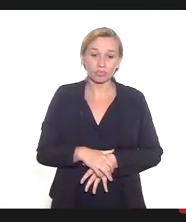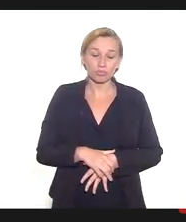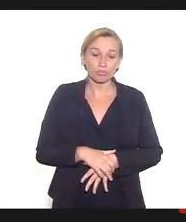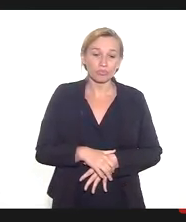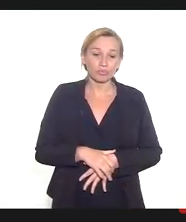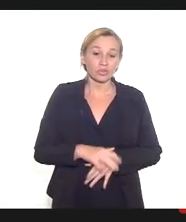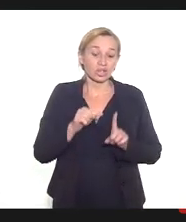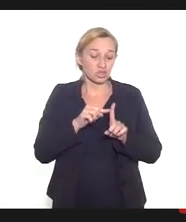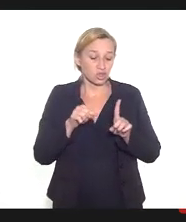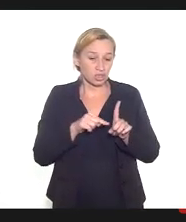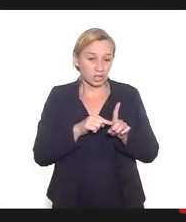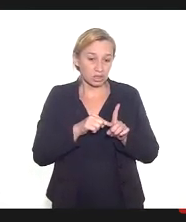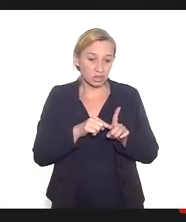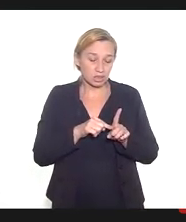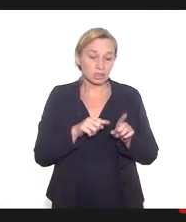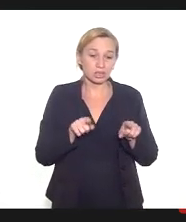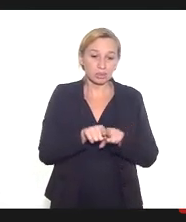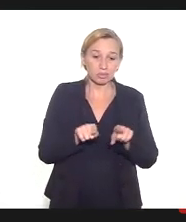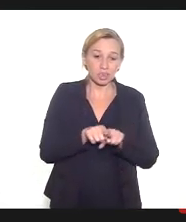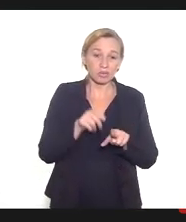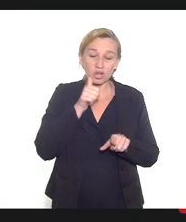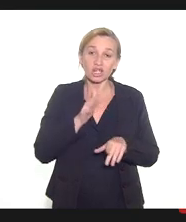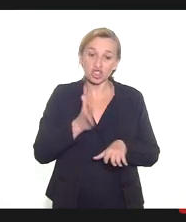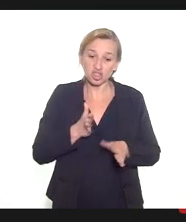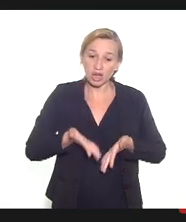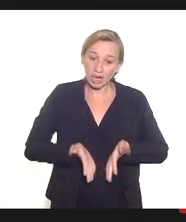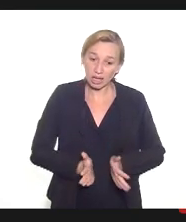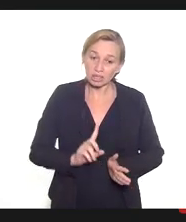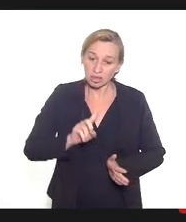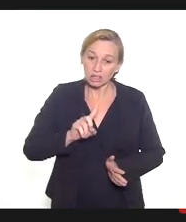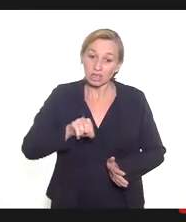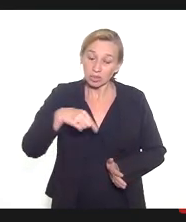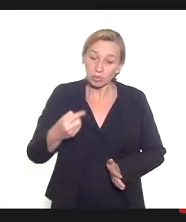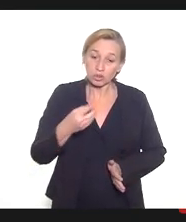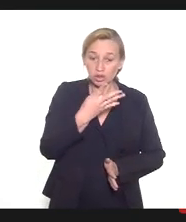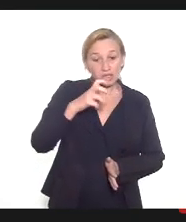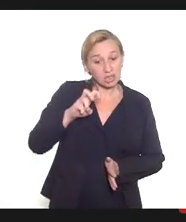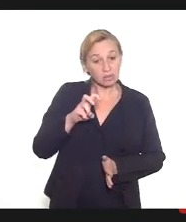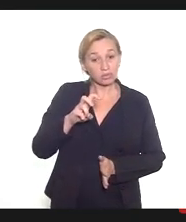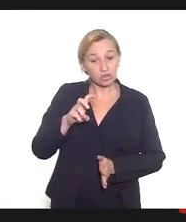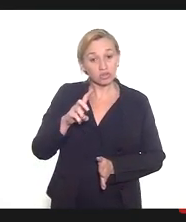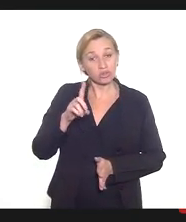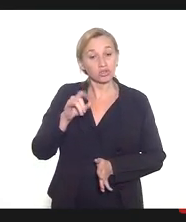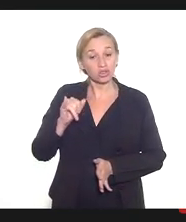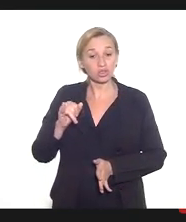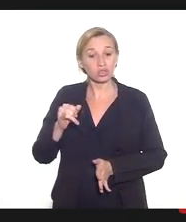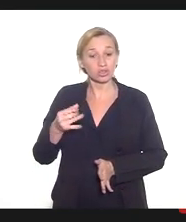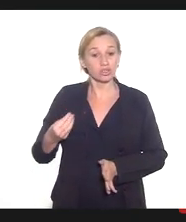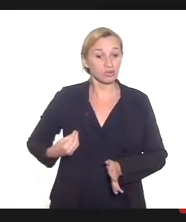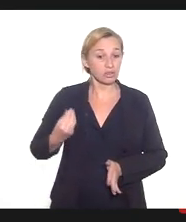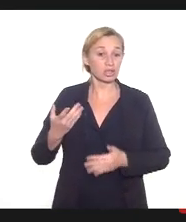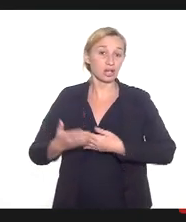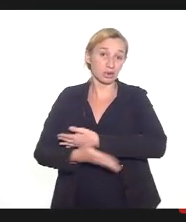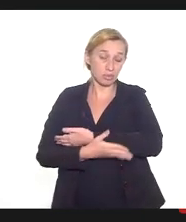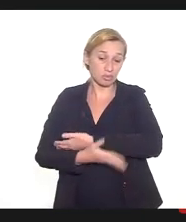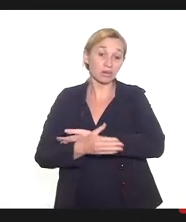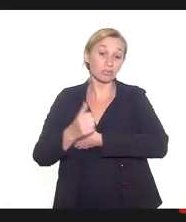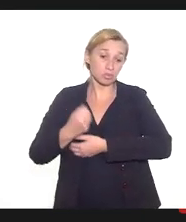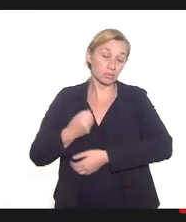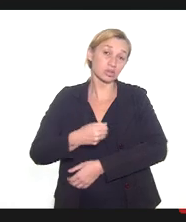gestantes e puérperas sigam morrendo quando já existem medidas preventivas de fertilidade científicamente comprovadas